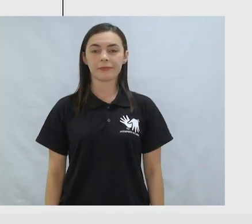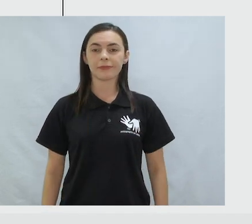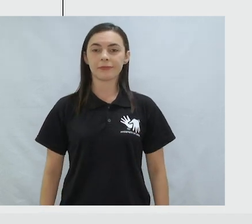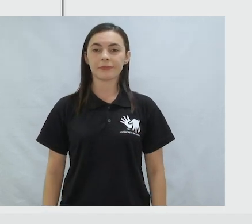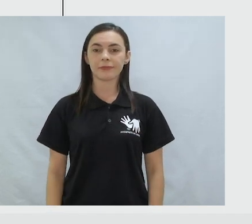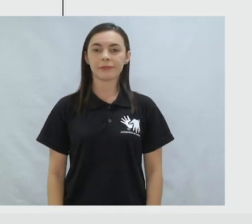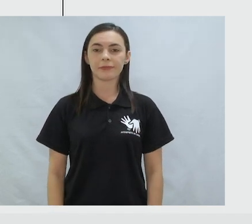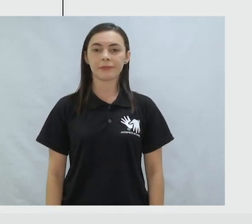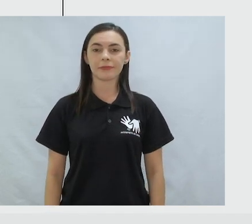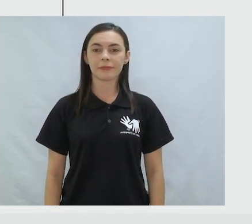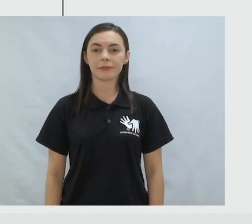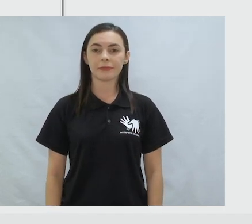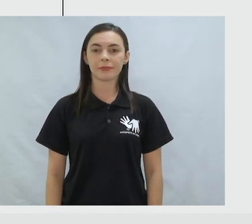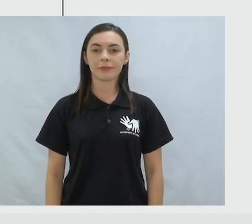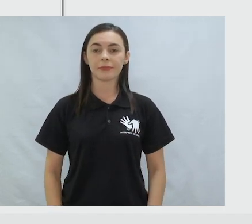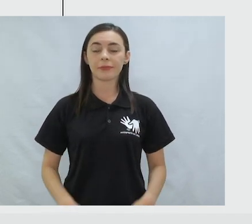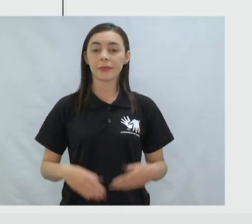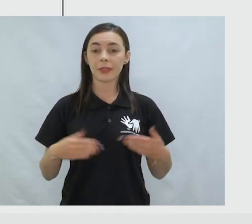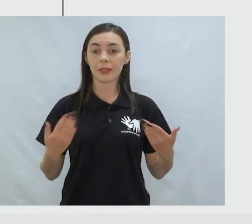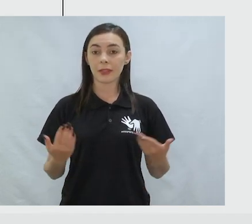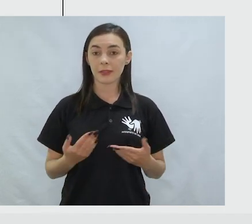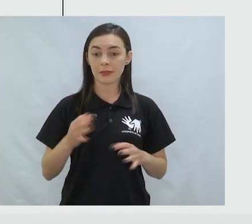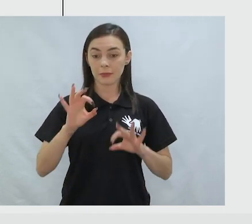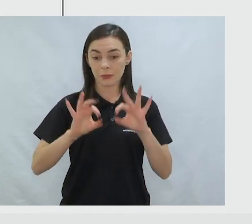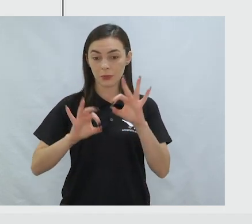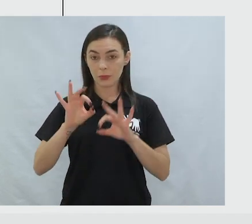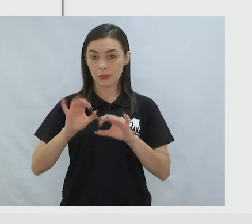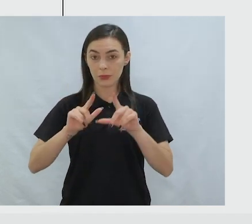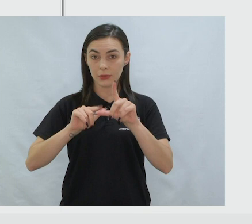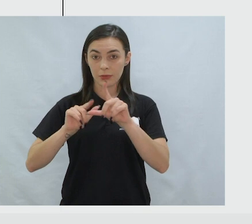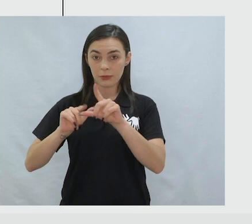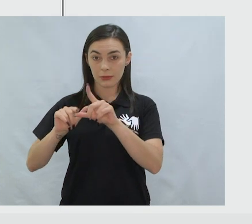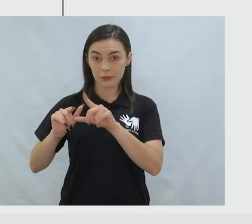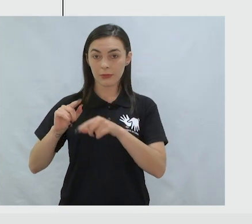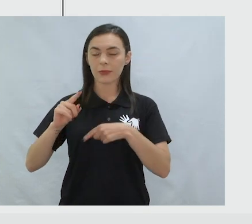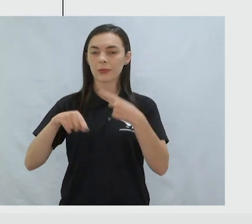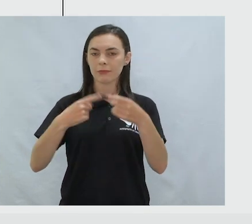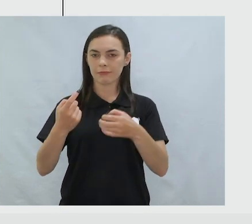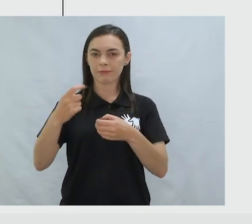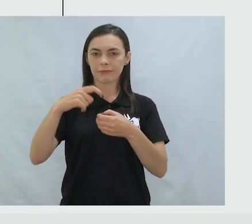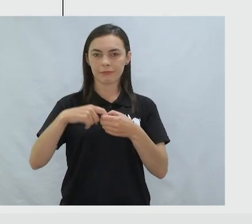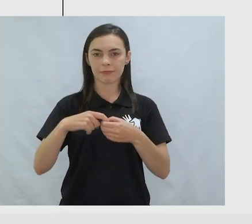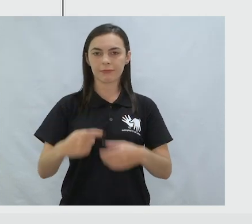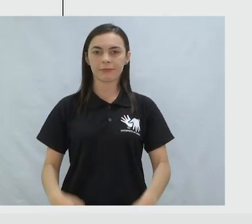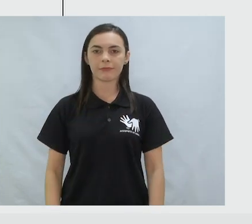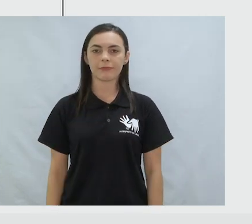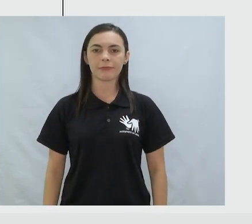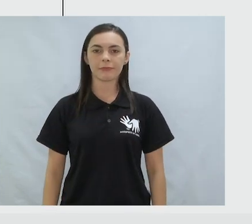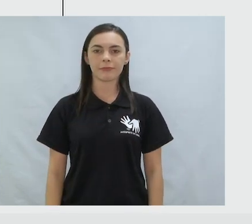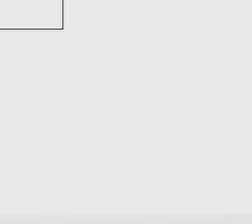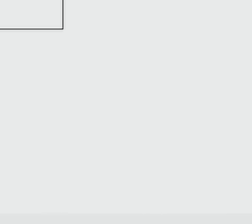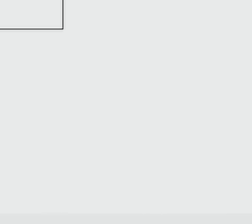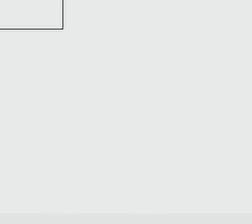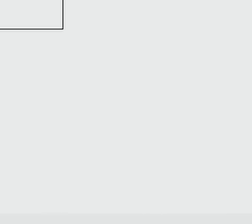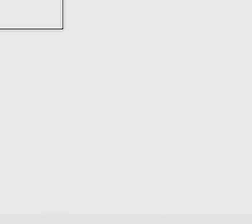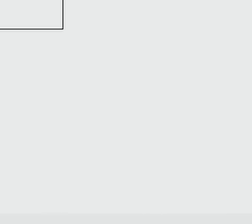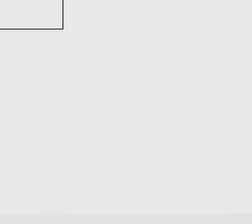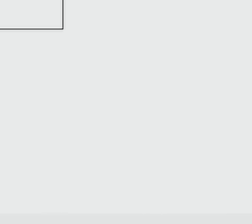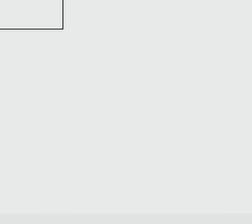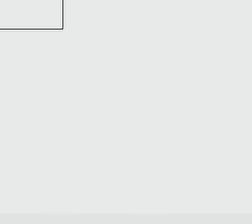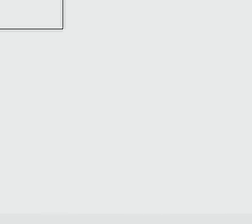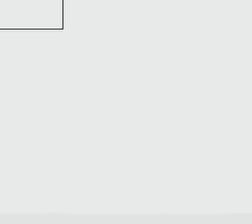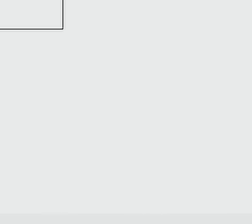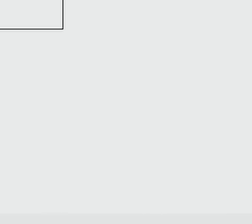Certo? Muito bem. Então, separem estas quatro letrinhas que nós já voltamos.